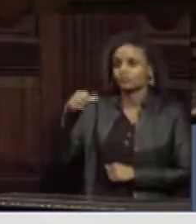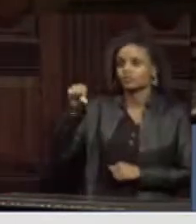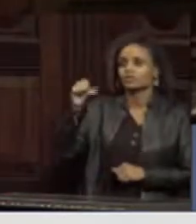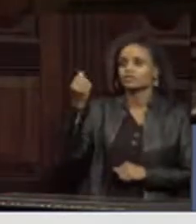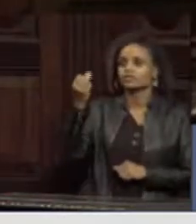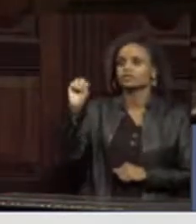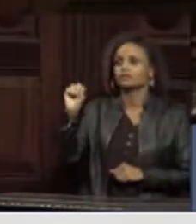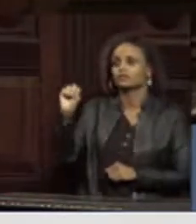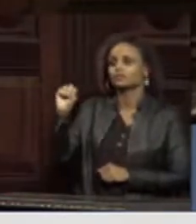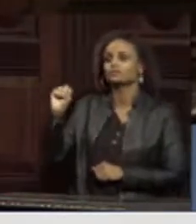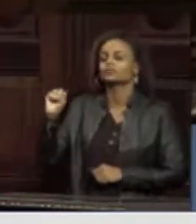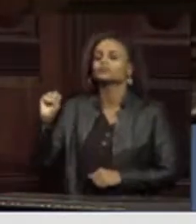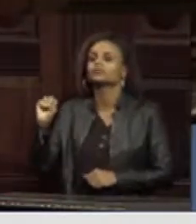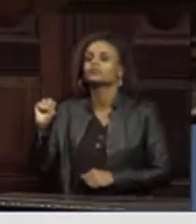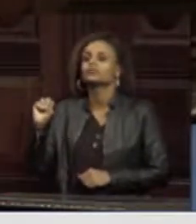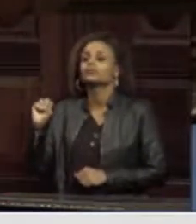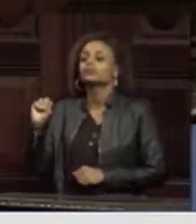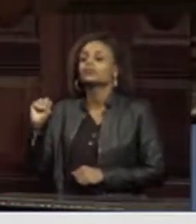1968,